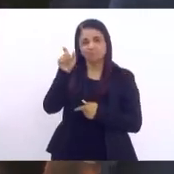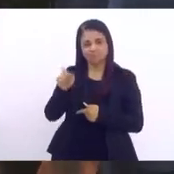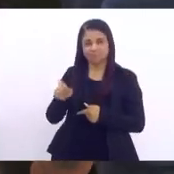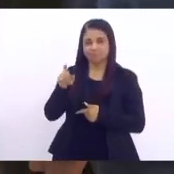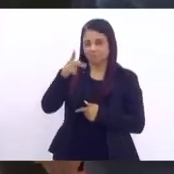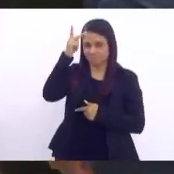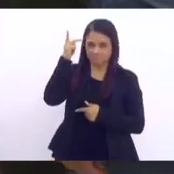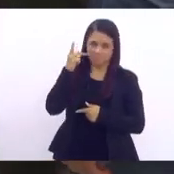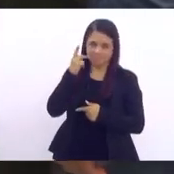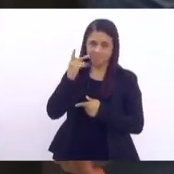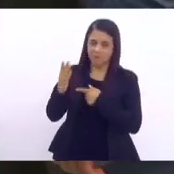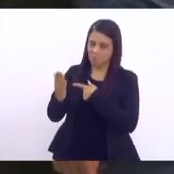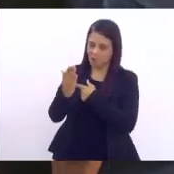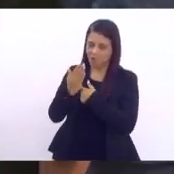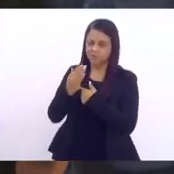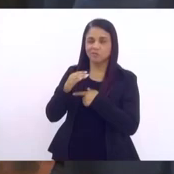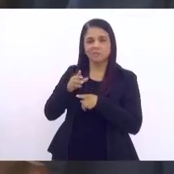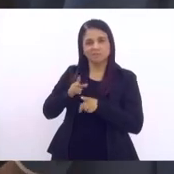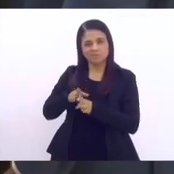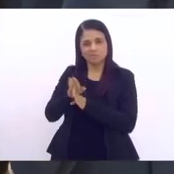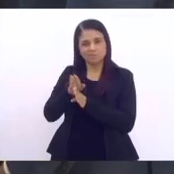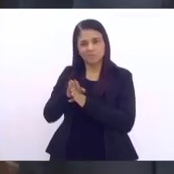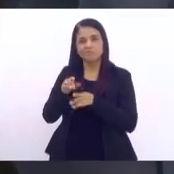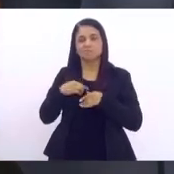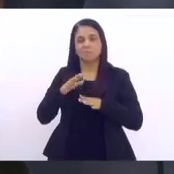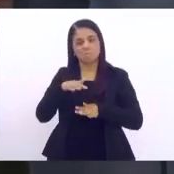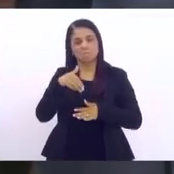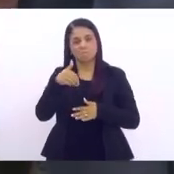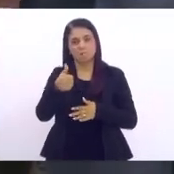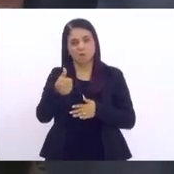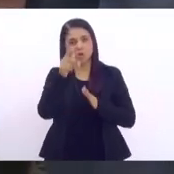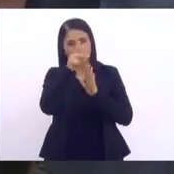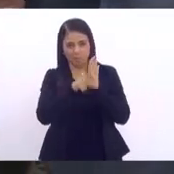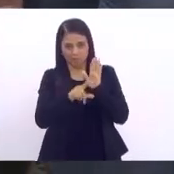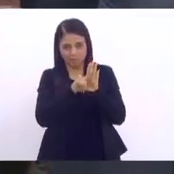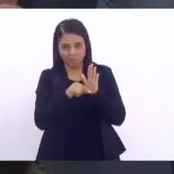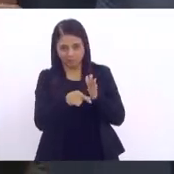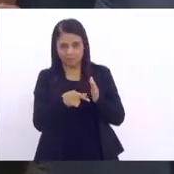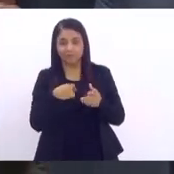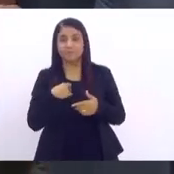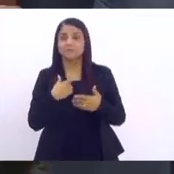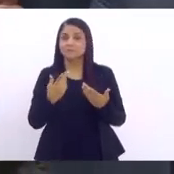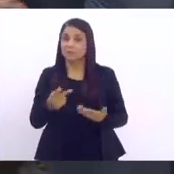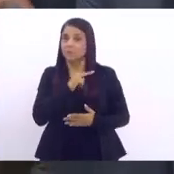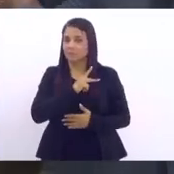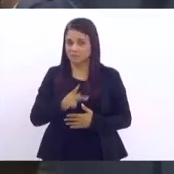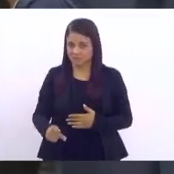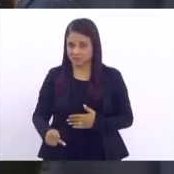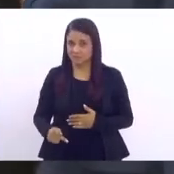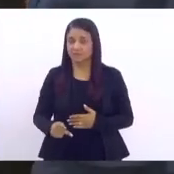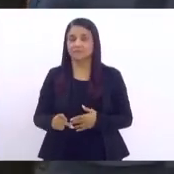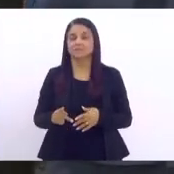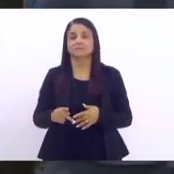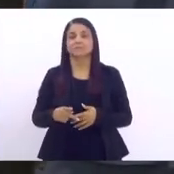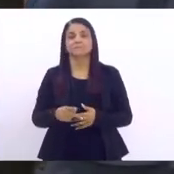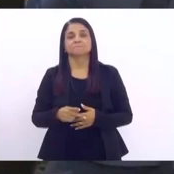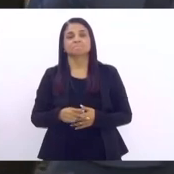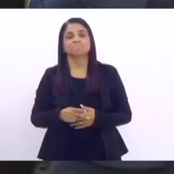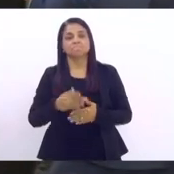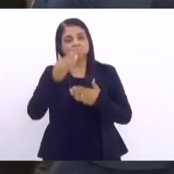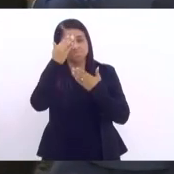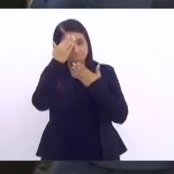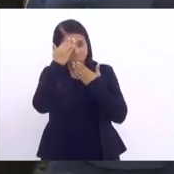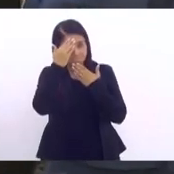vez mais para a melhoria desse projeto. Senhor presidente, queria também fazer um agradecimento especial à Vossa